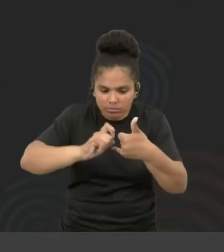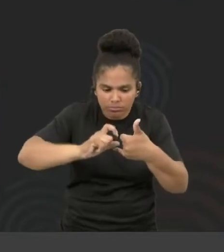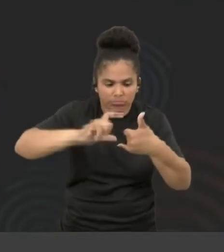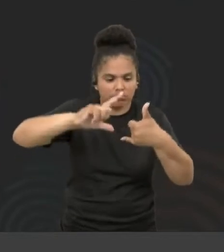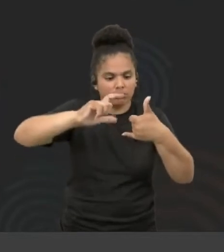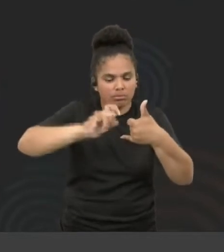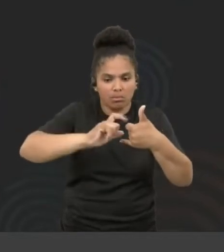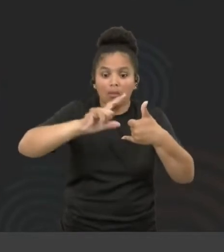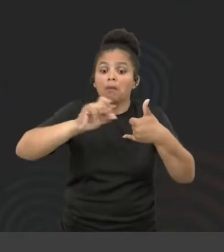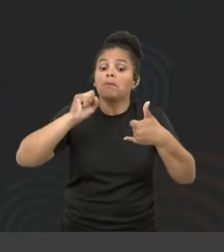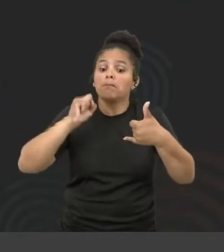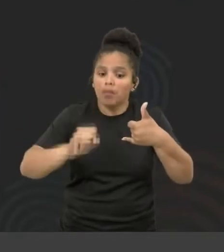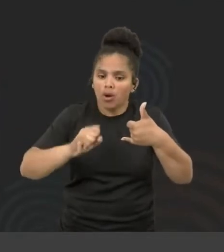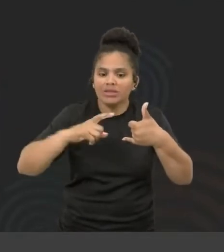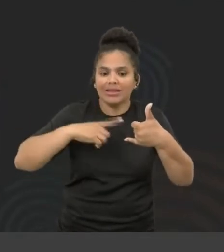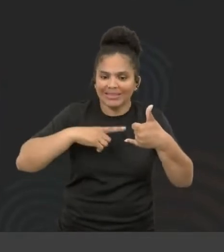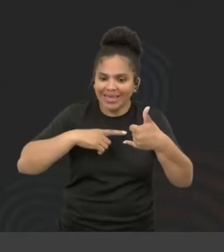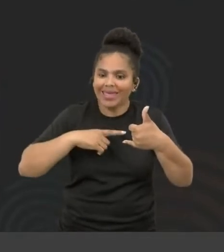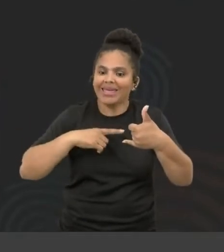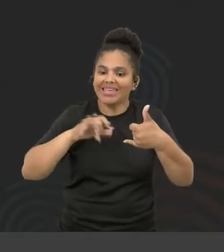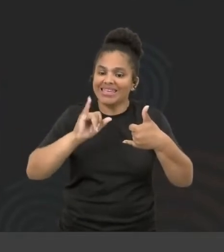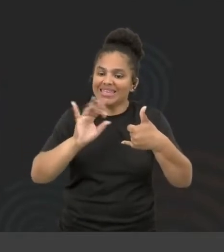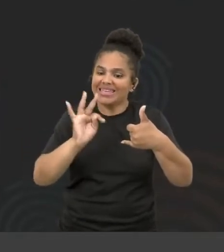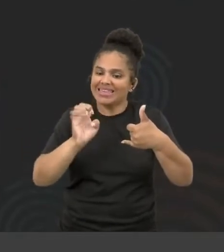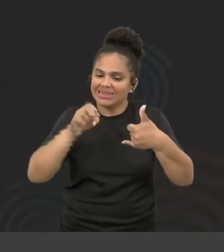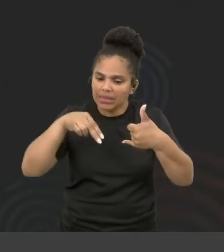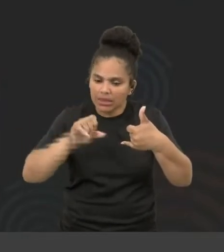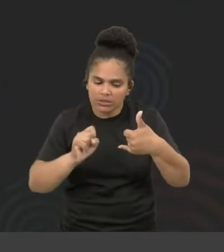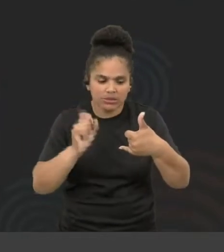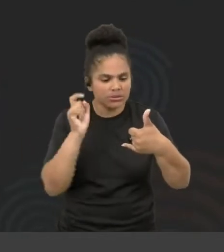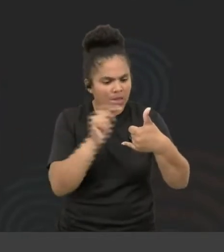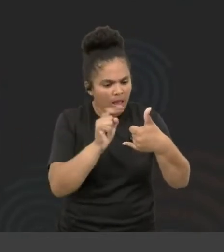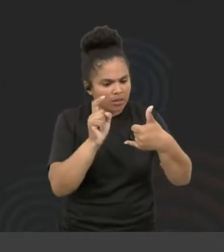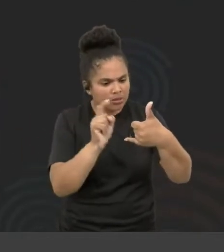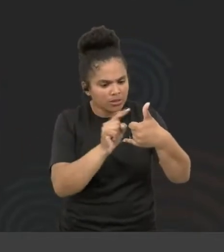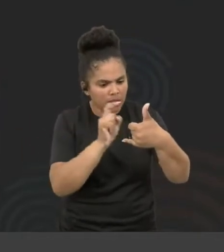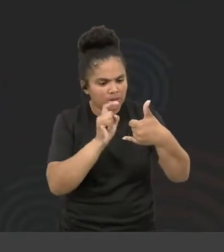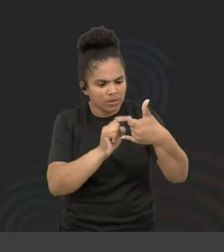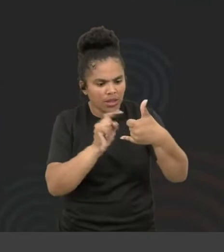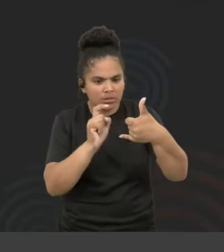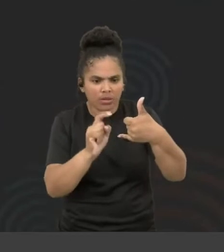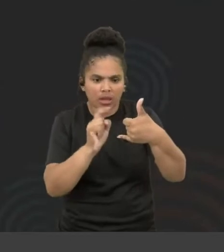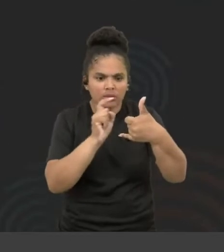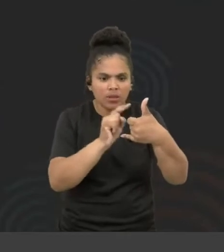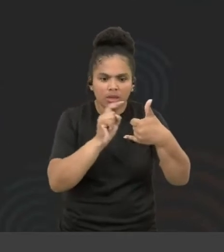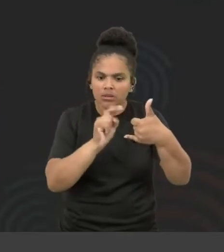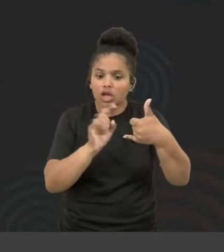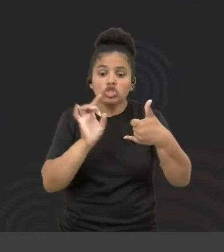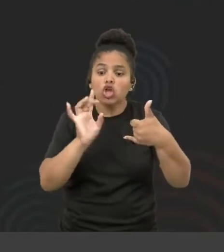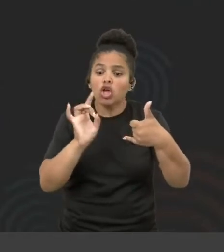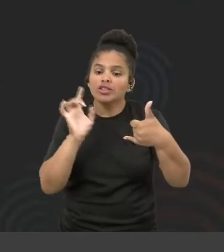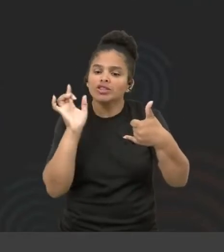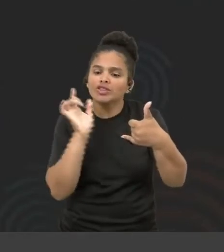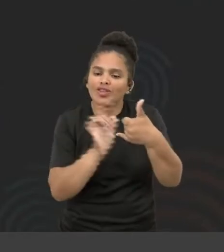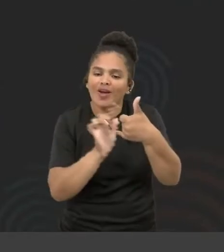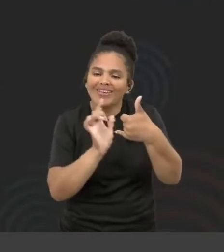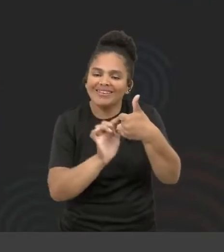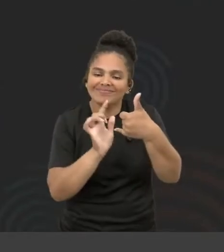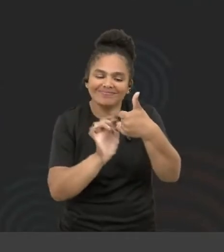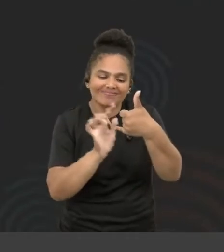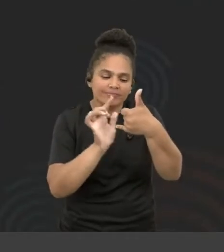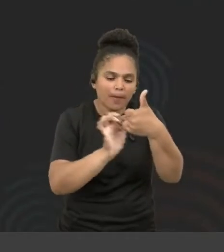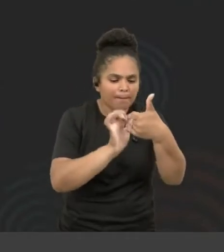você pode passar por esses itens, pelos itens interativos, simplesmente fazendo toques da esquerda para a direita,